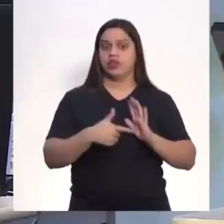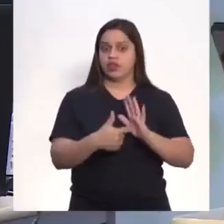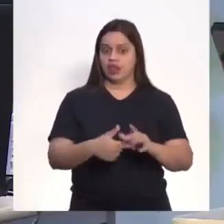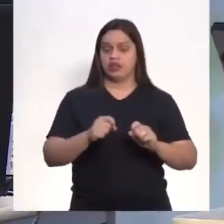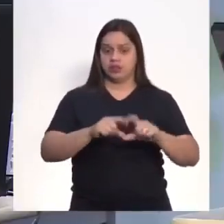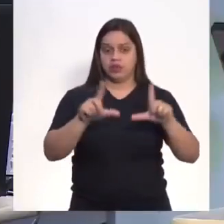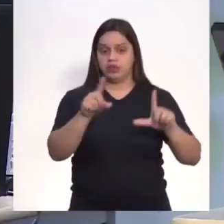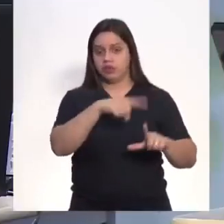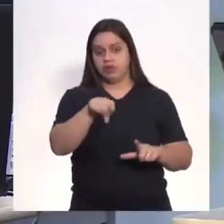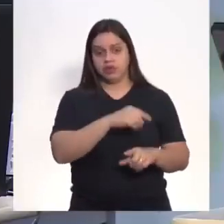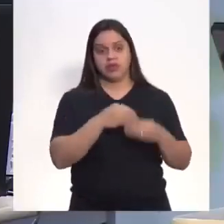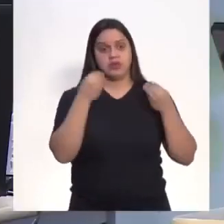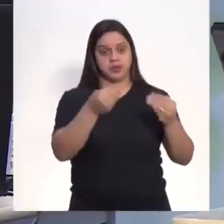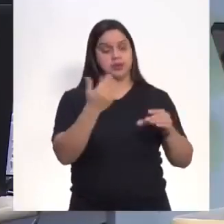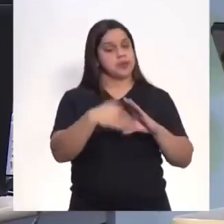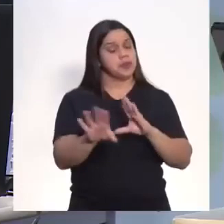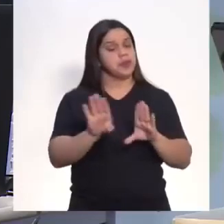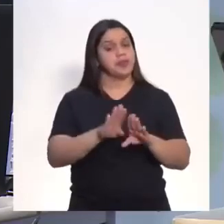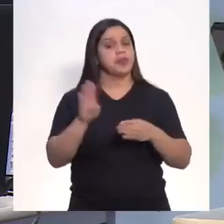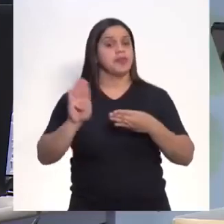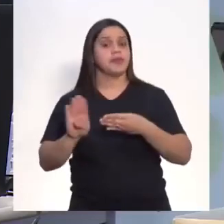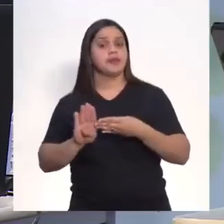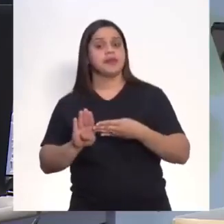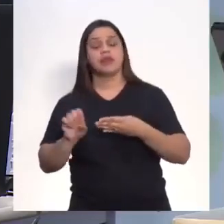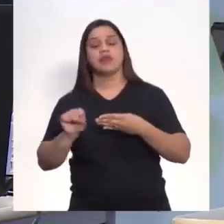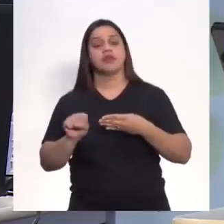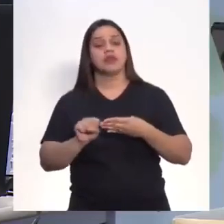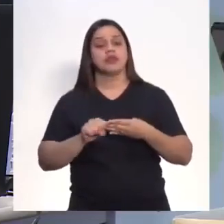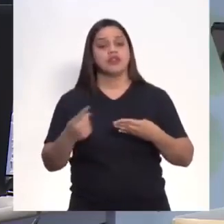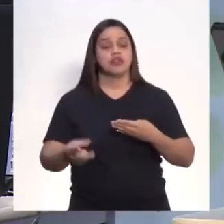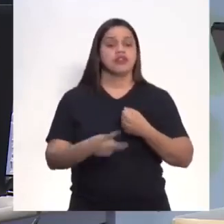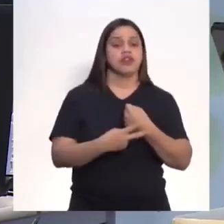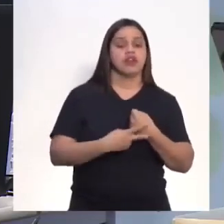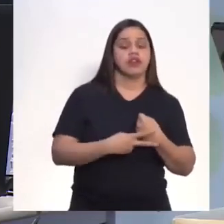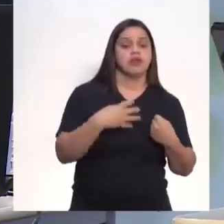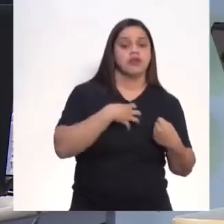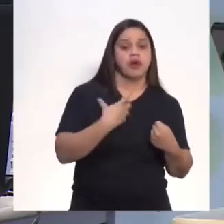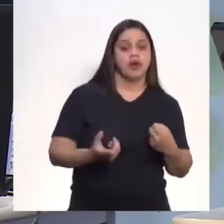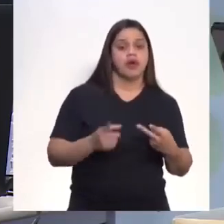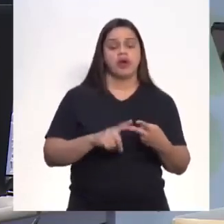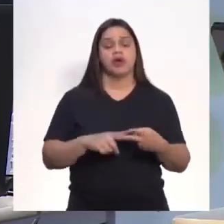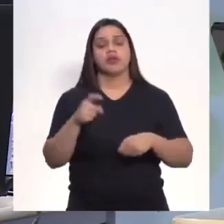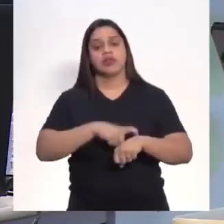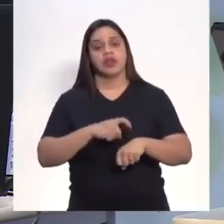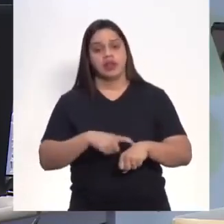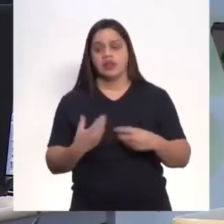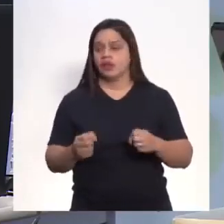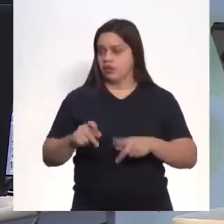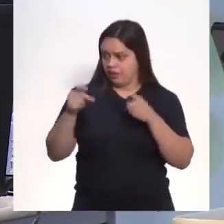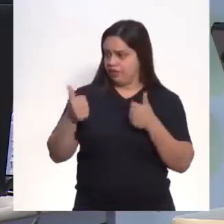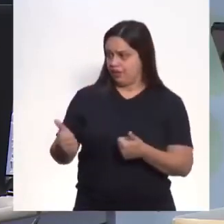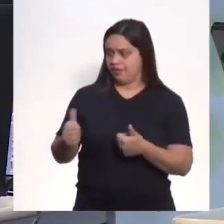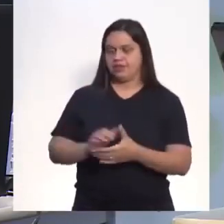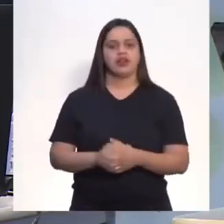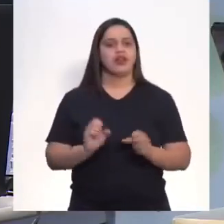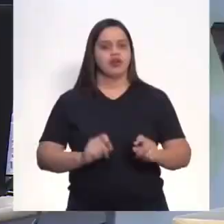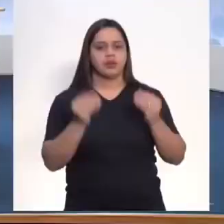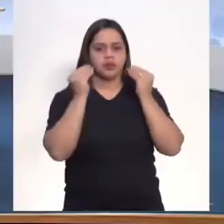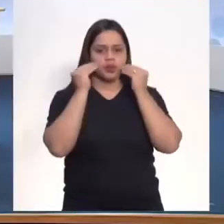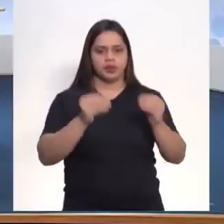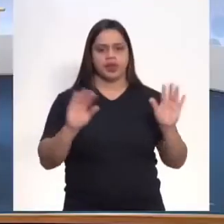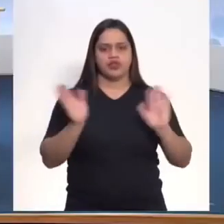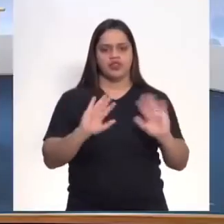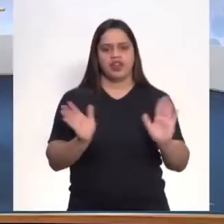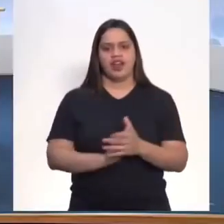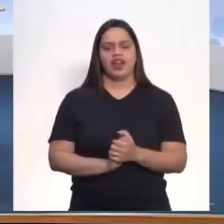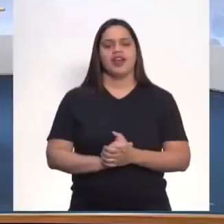disponível, e colocar para eles que tipo de substantivo é. Esse verbo está em qual modo, está em qual tempo, certo? Certo. Então é isso.